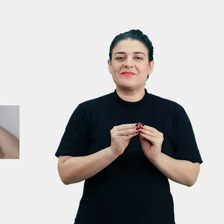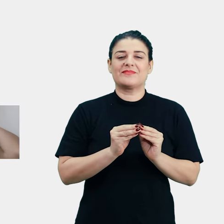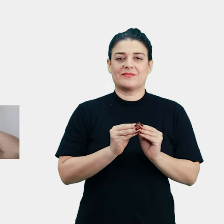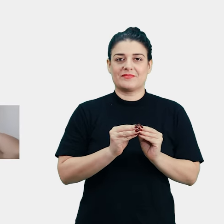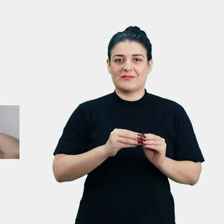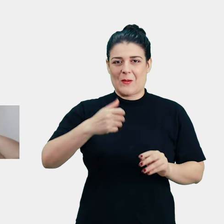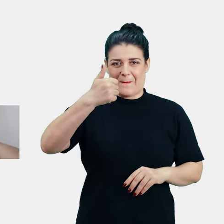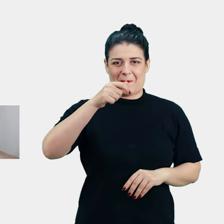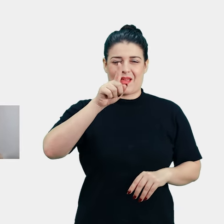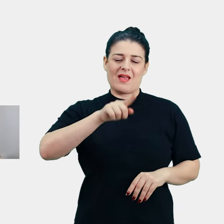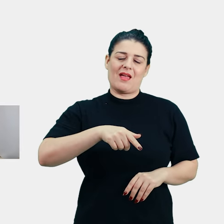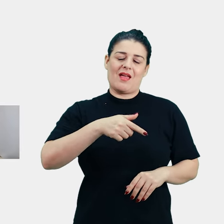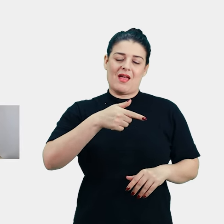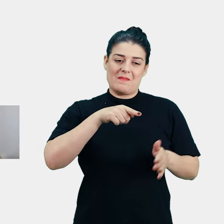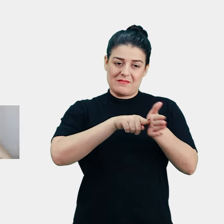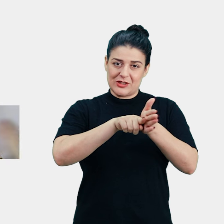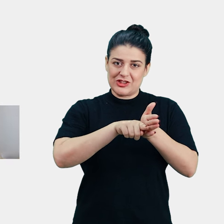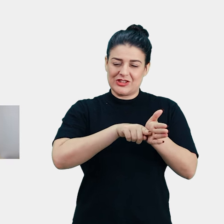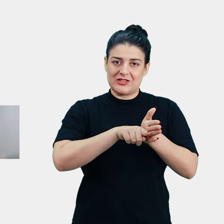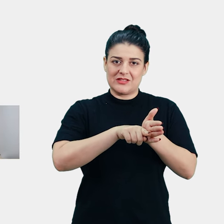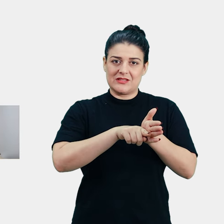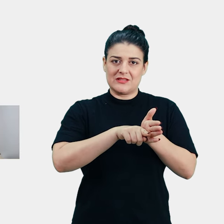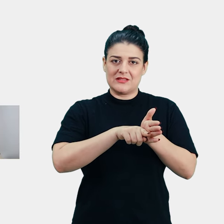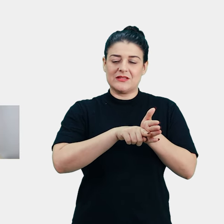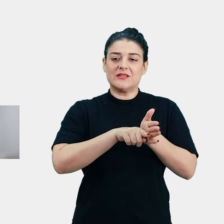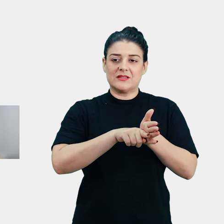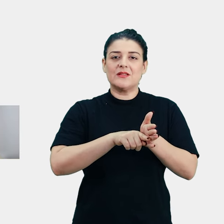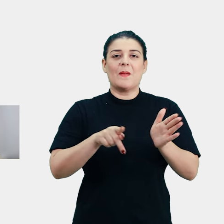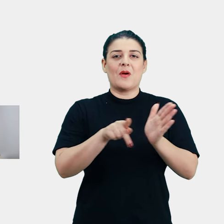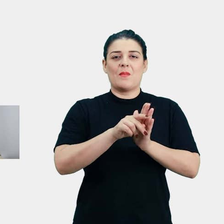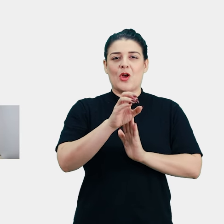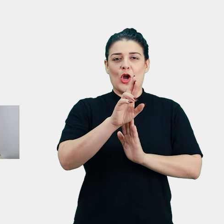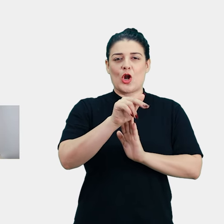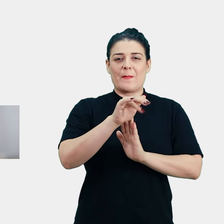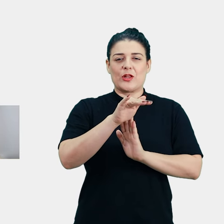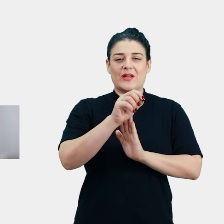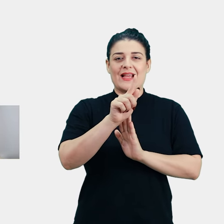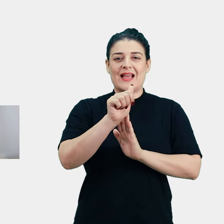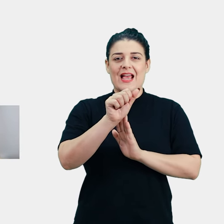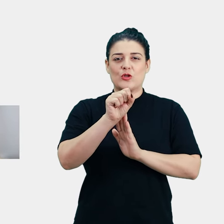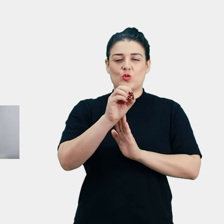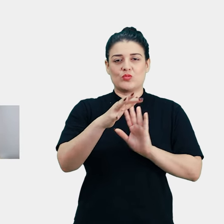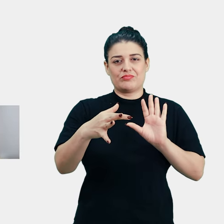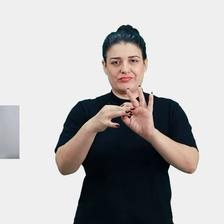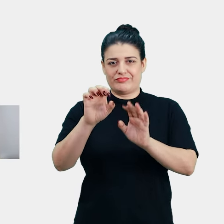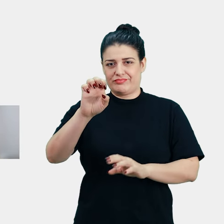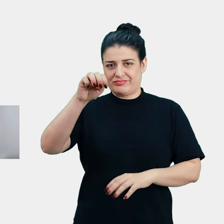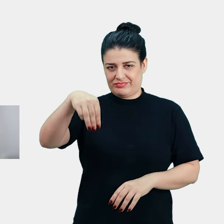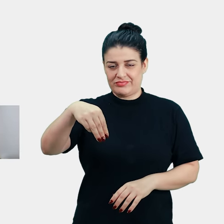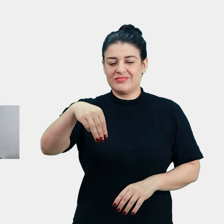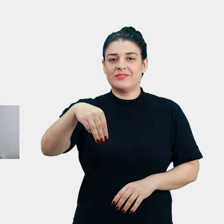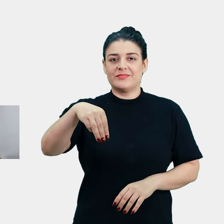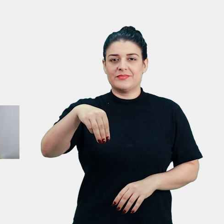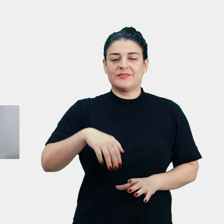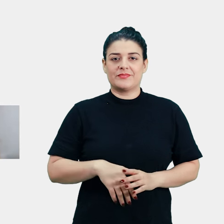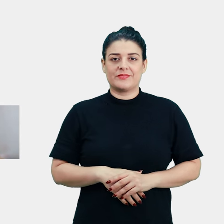aqui, é um trabalho que utiliza, tá? A técnica de cromatografia em fase gasosa acoplada à espectrometria de